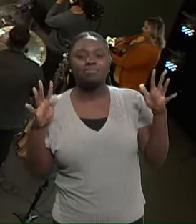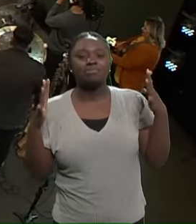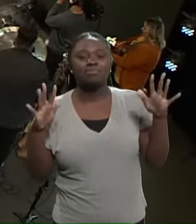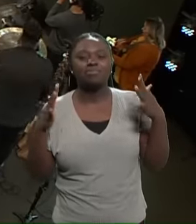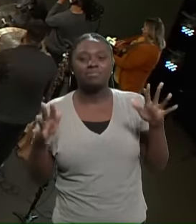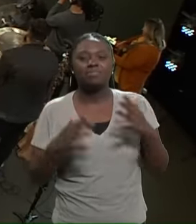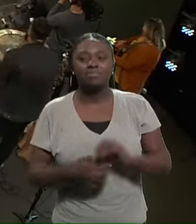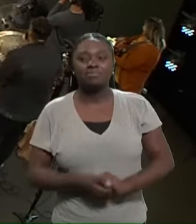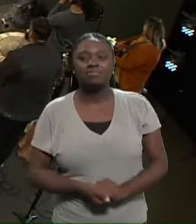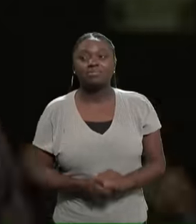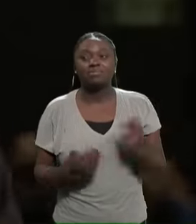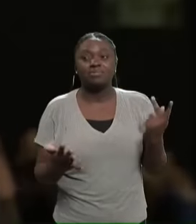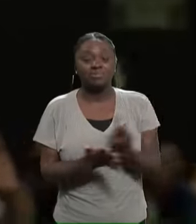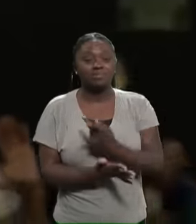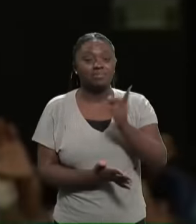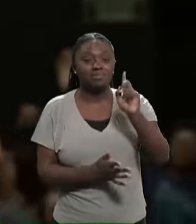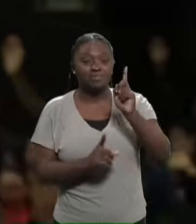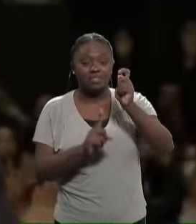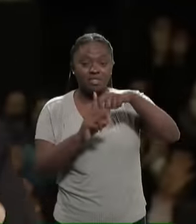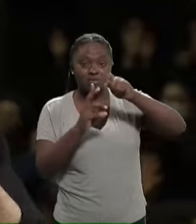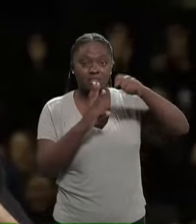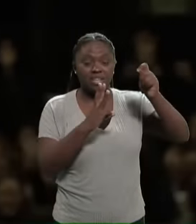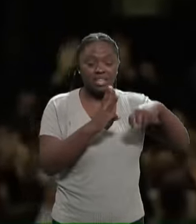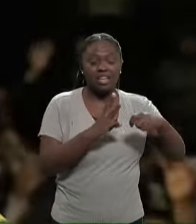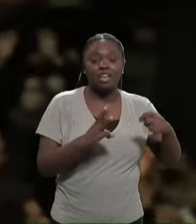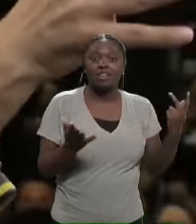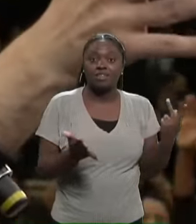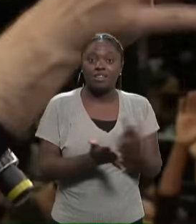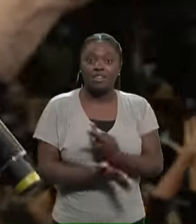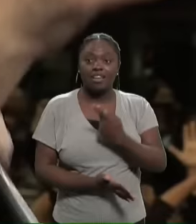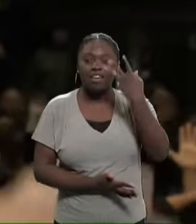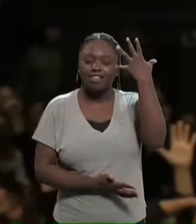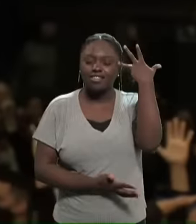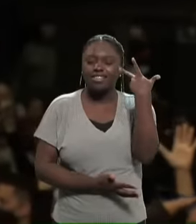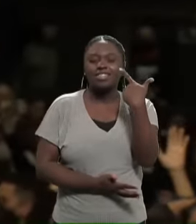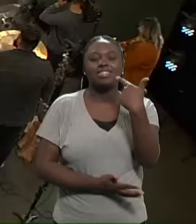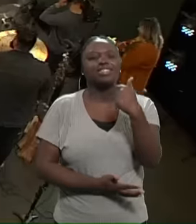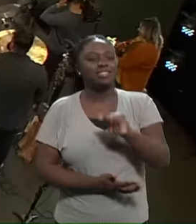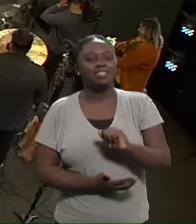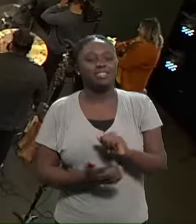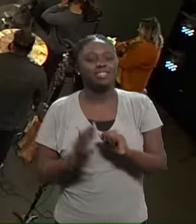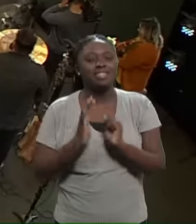O que não aconteceu em meses. Vai acontecer em dias.